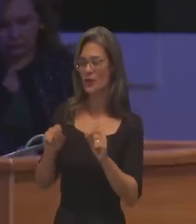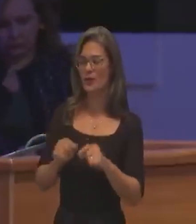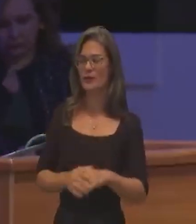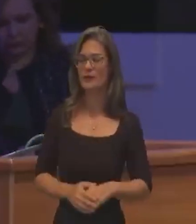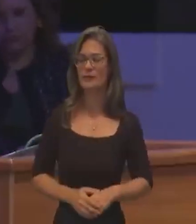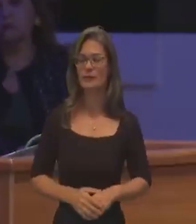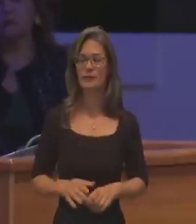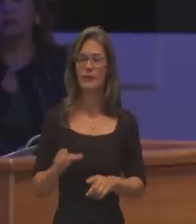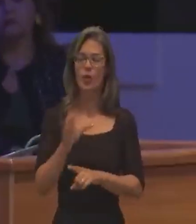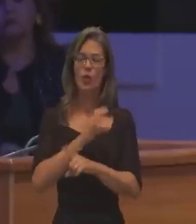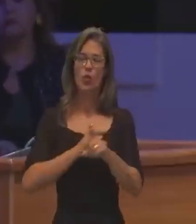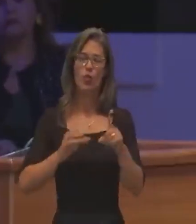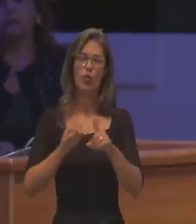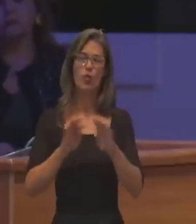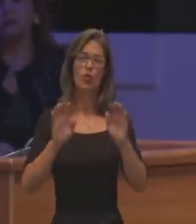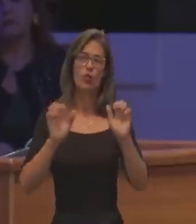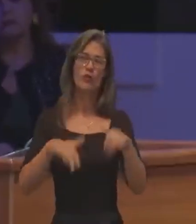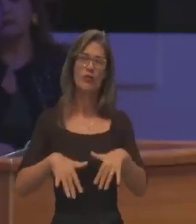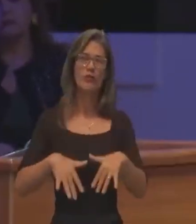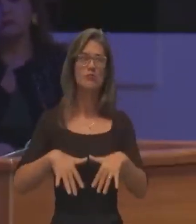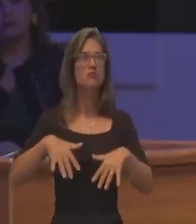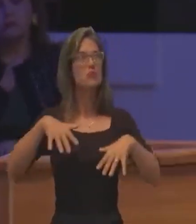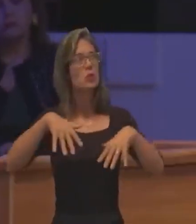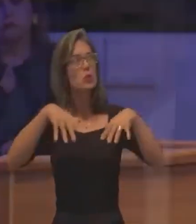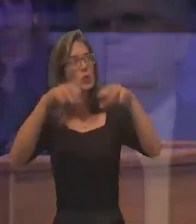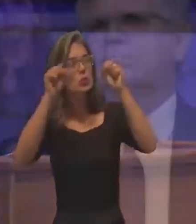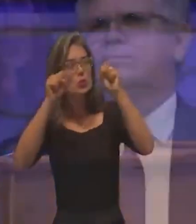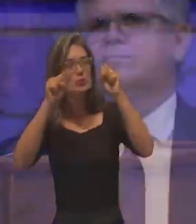O culto encerra, as luzes se apagam,